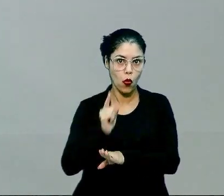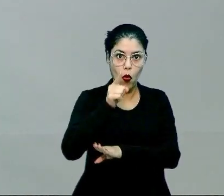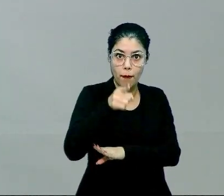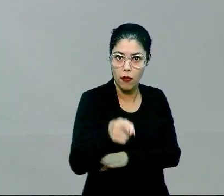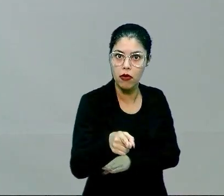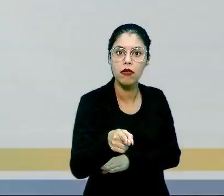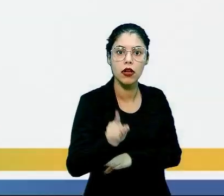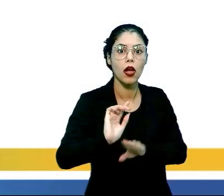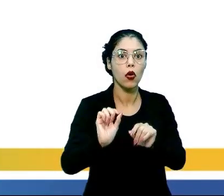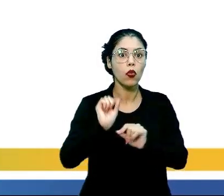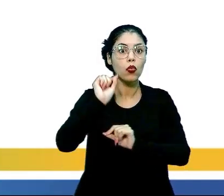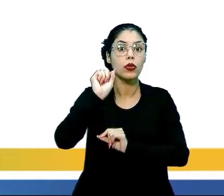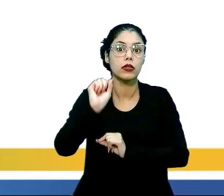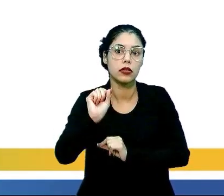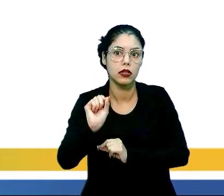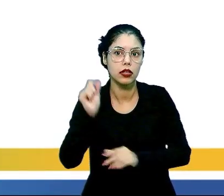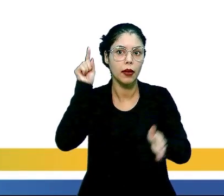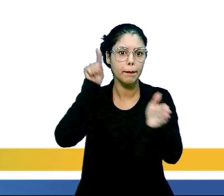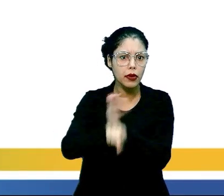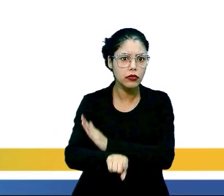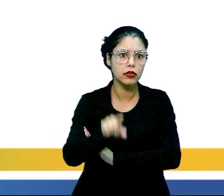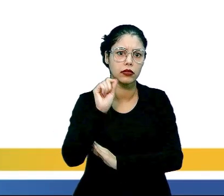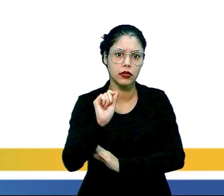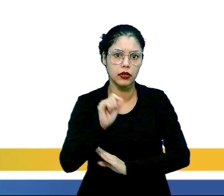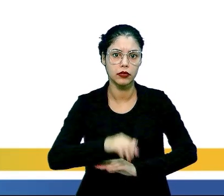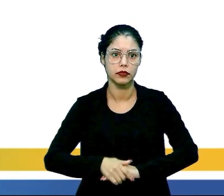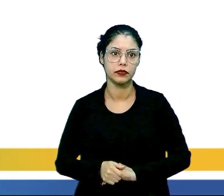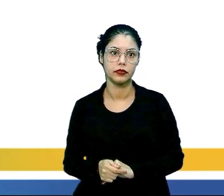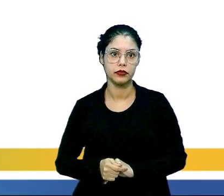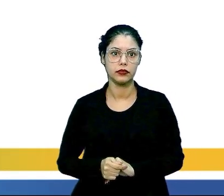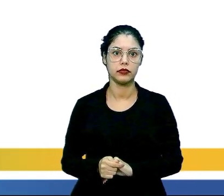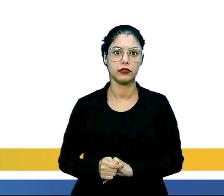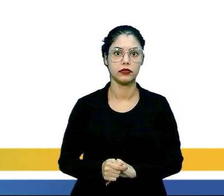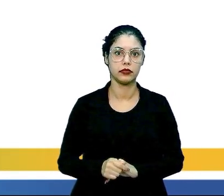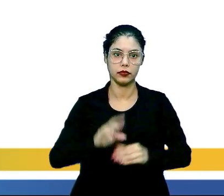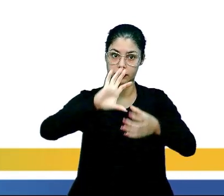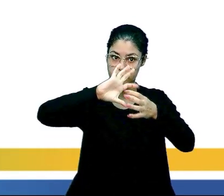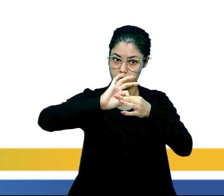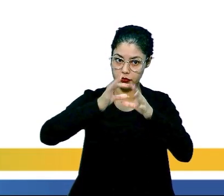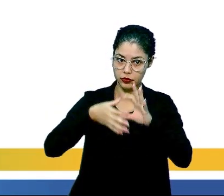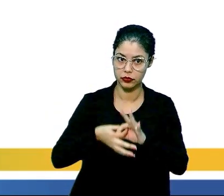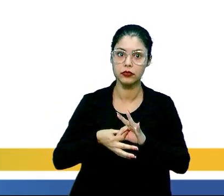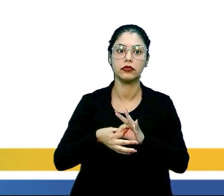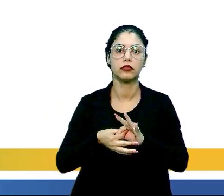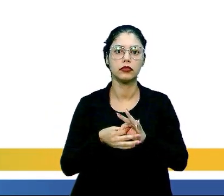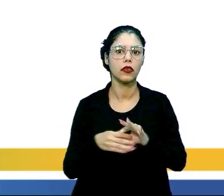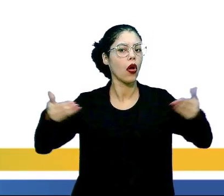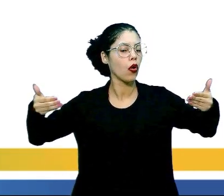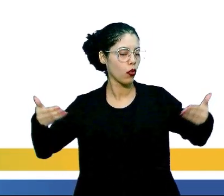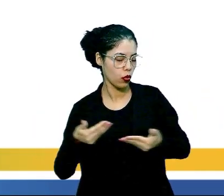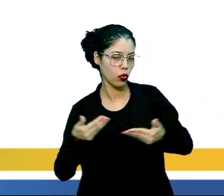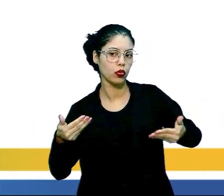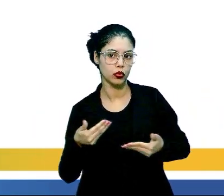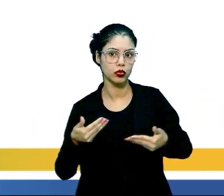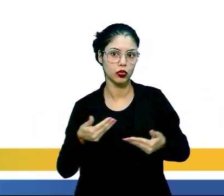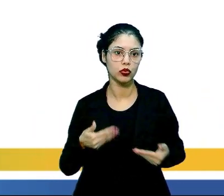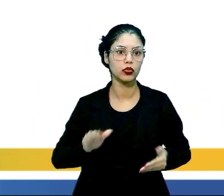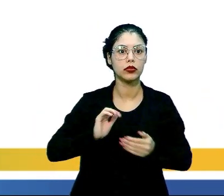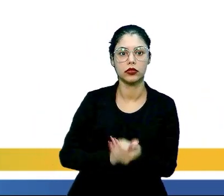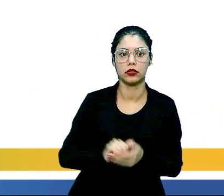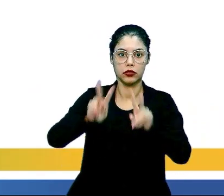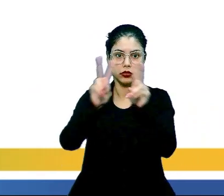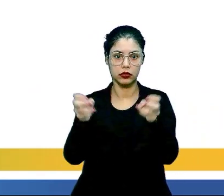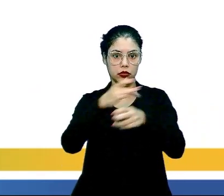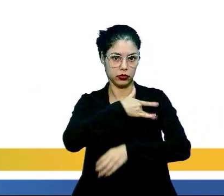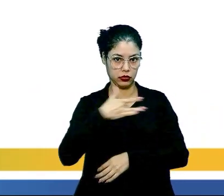comando. Veja o que a questão quer. Vamos lá, ó. Nesse contexto, considera-se que atualmente os assuntos